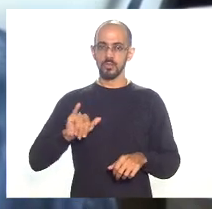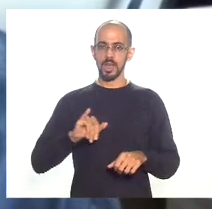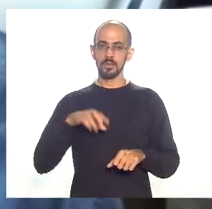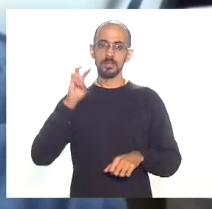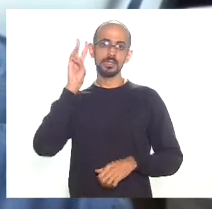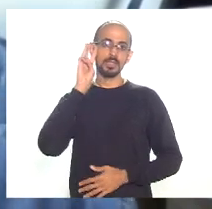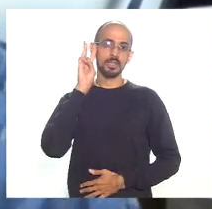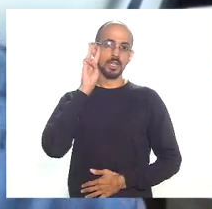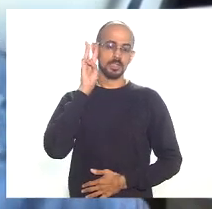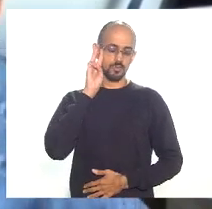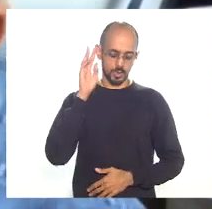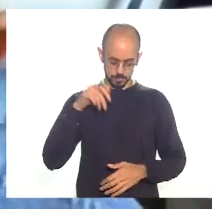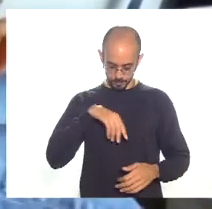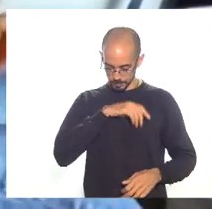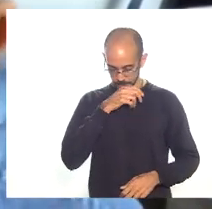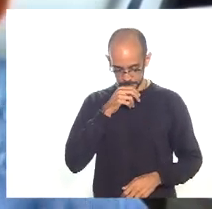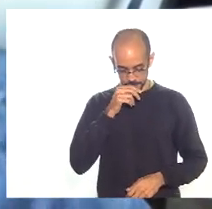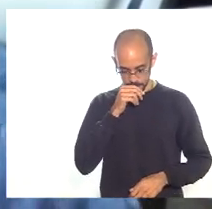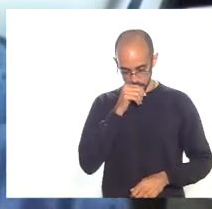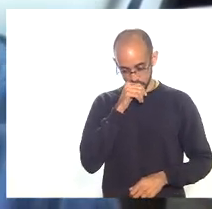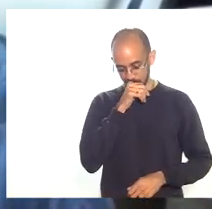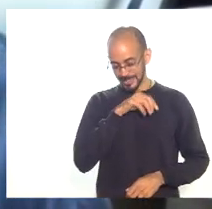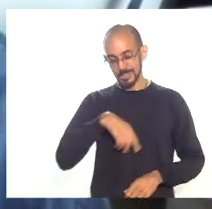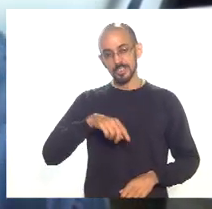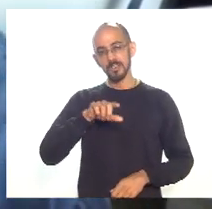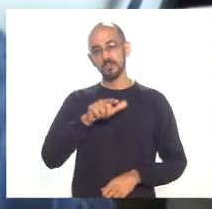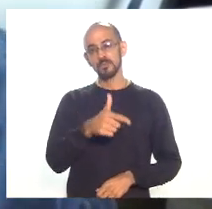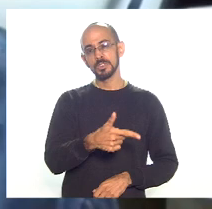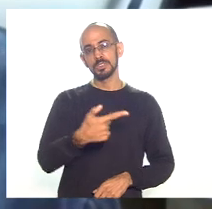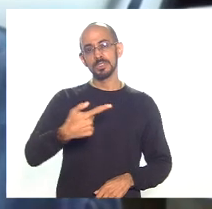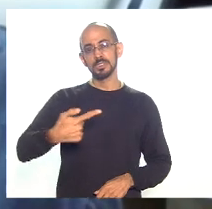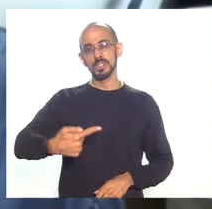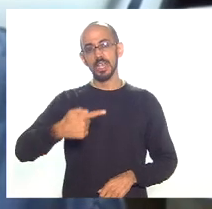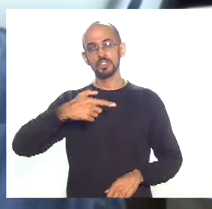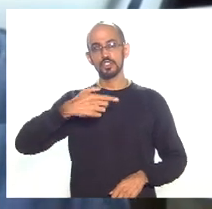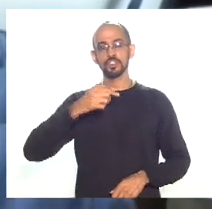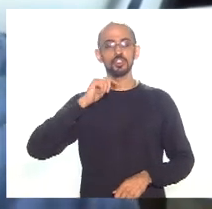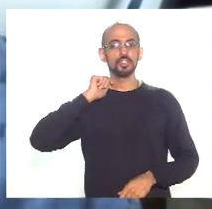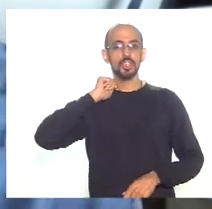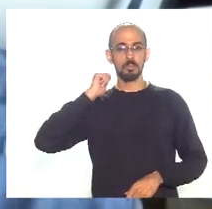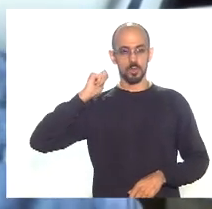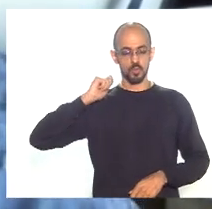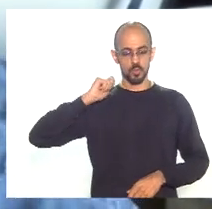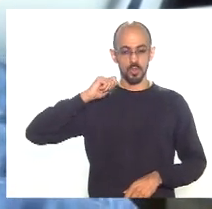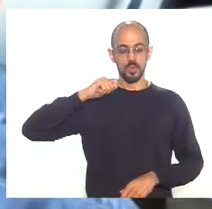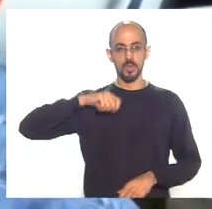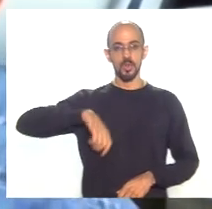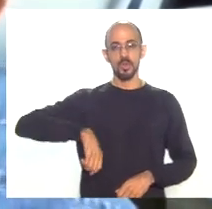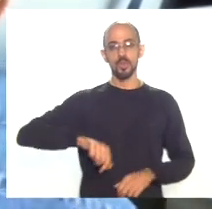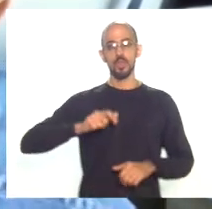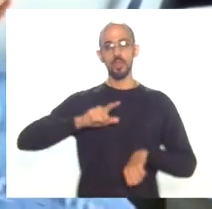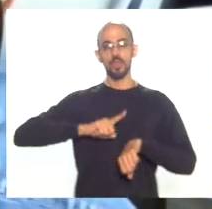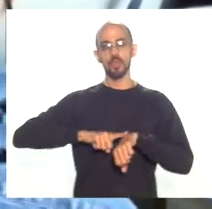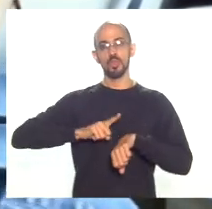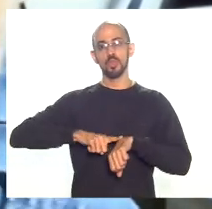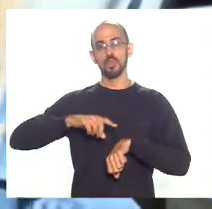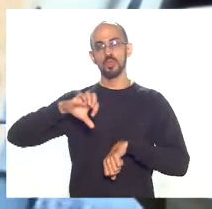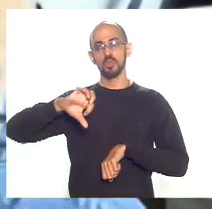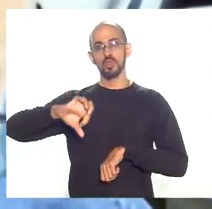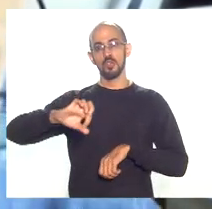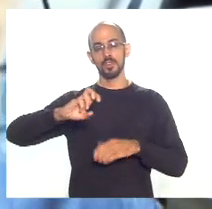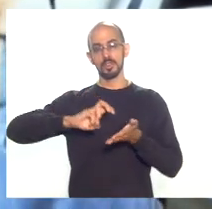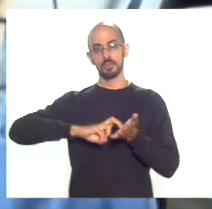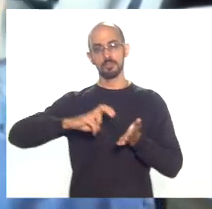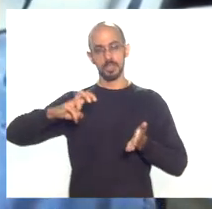-feira terça-feira dia 27 do 4 às nove horas da